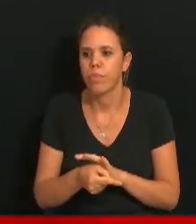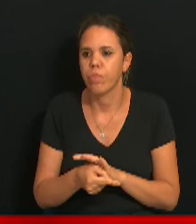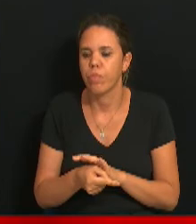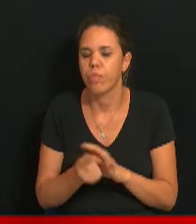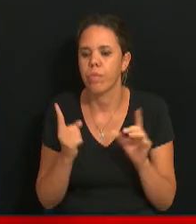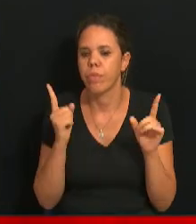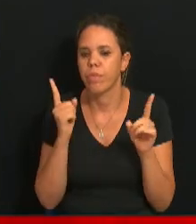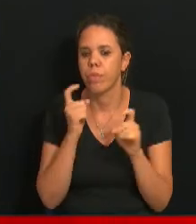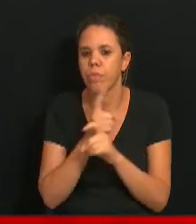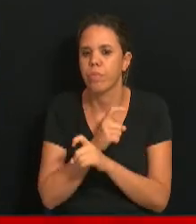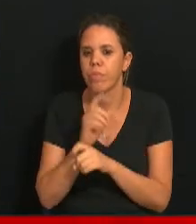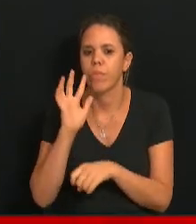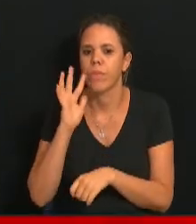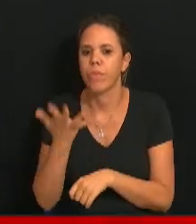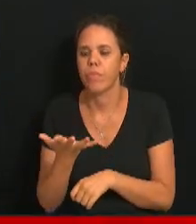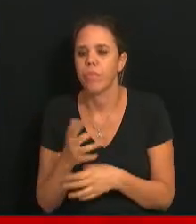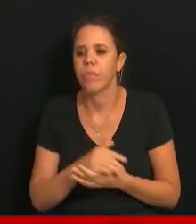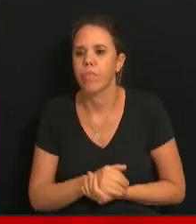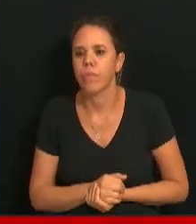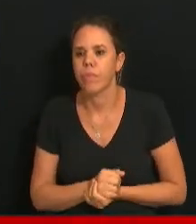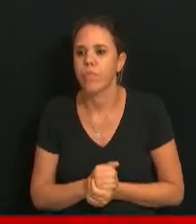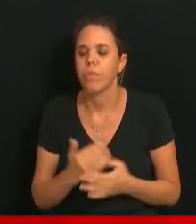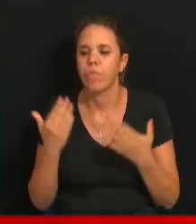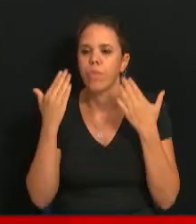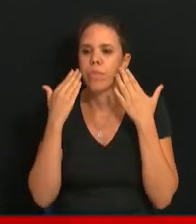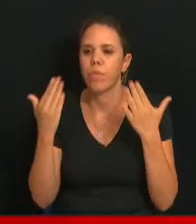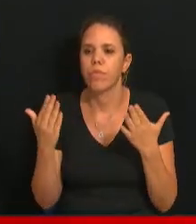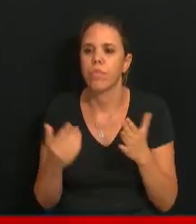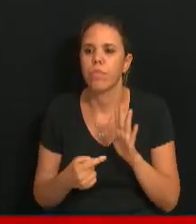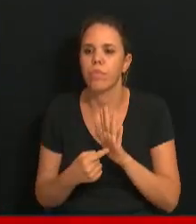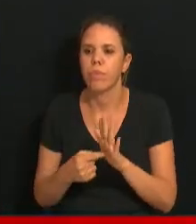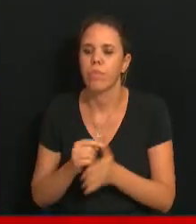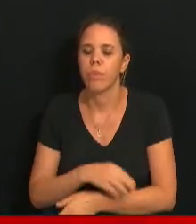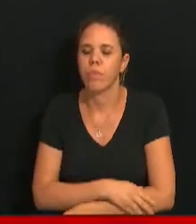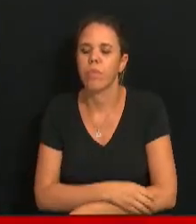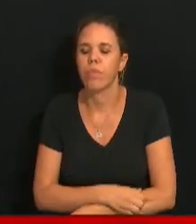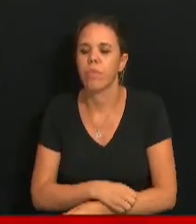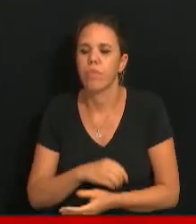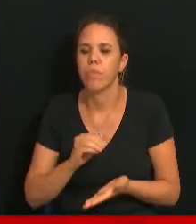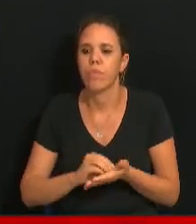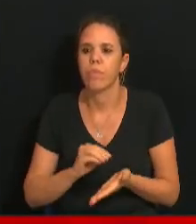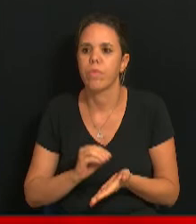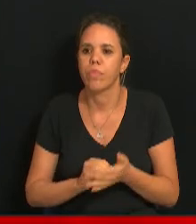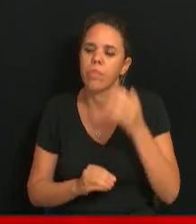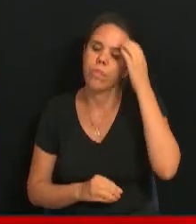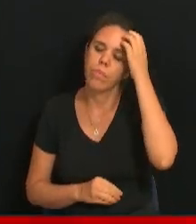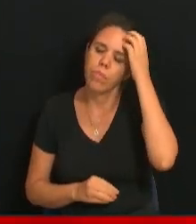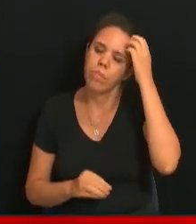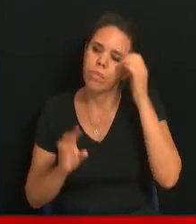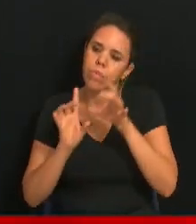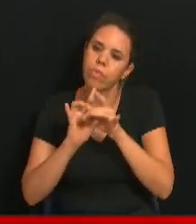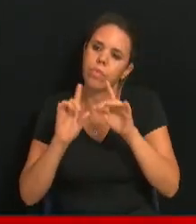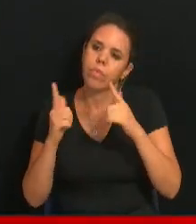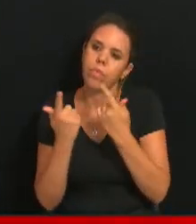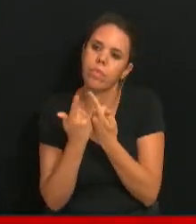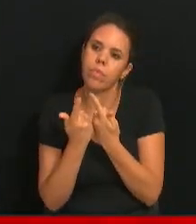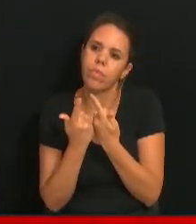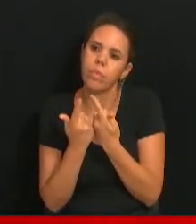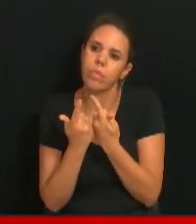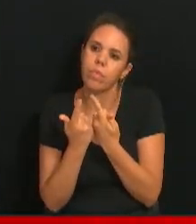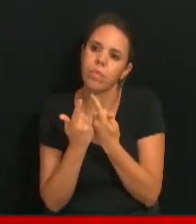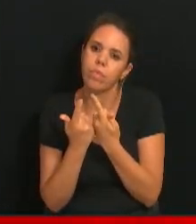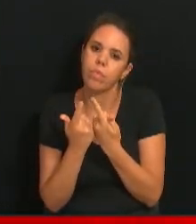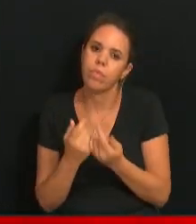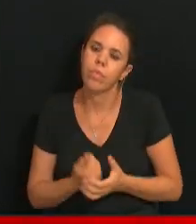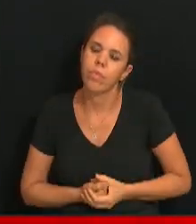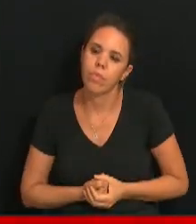complexo para se resolver. Diante de tudo que nós apresentamos, essa falta, né, da democracia na gestão de pessoas, da gestão democrática,